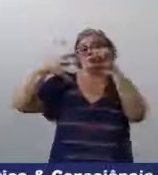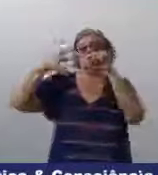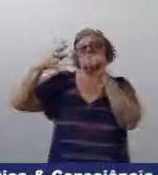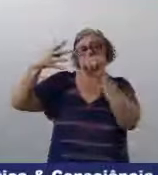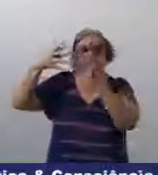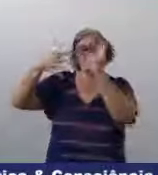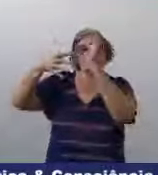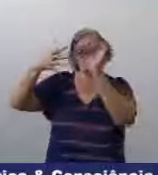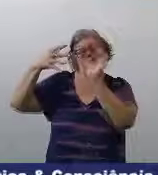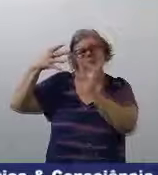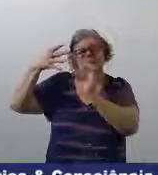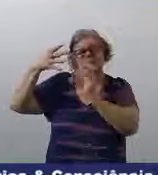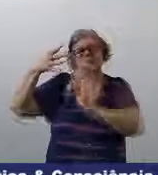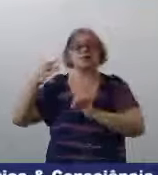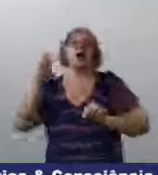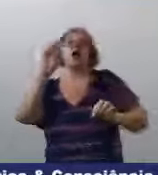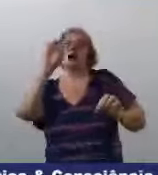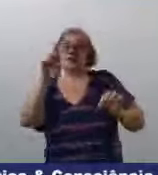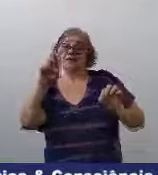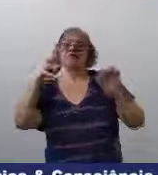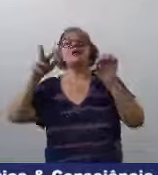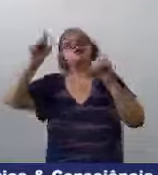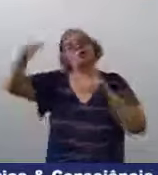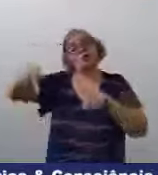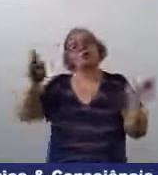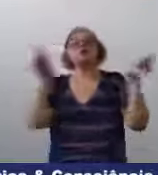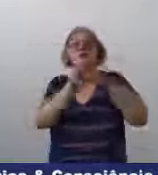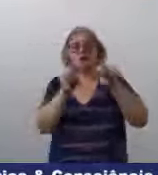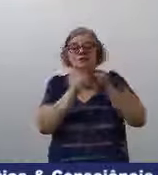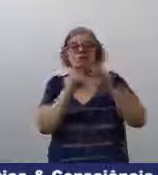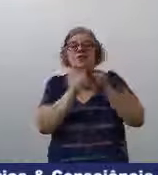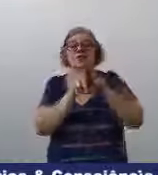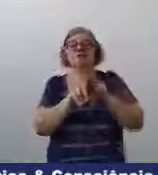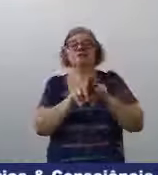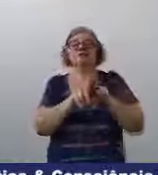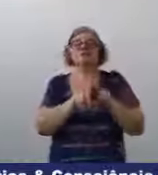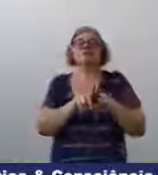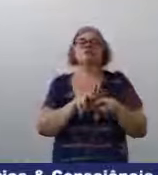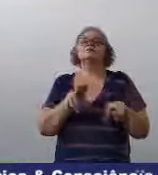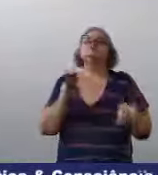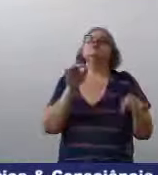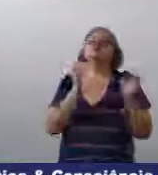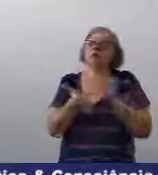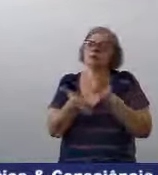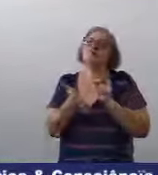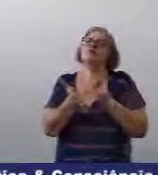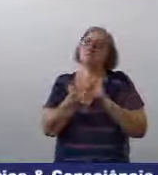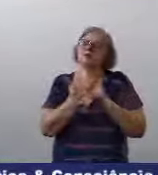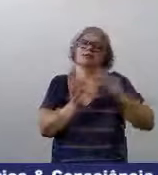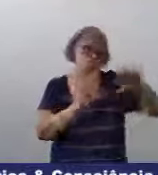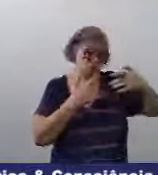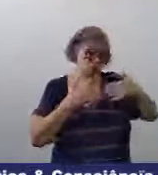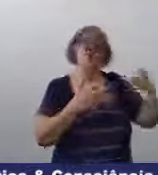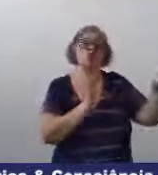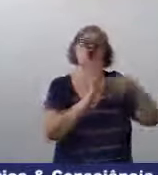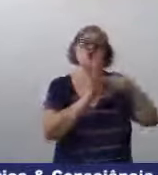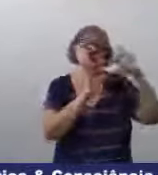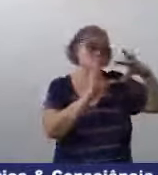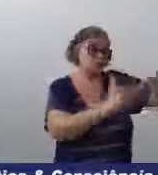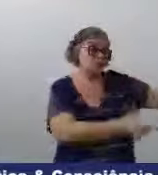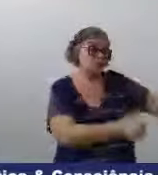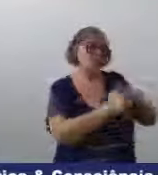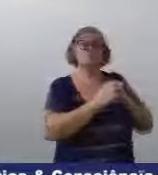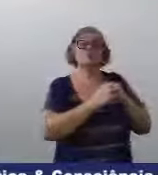as macropartículas. Dois mundos, aliás, o da relatividade e o da quântica. E aí ocorre o seguinte, isto é verdade no nosso